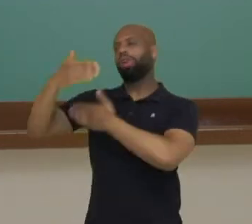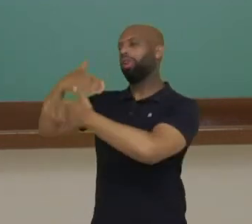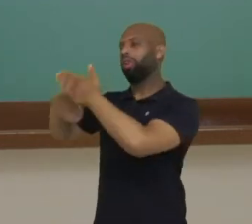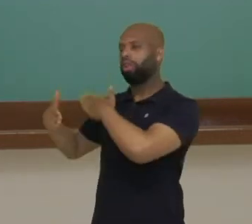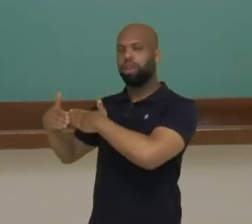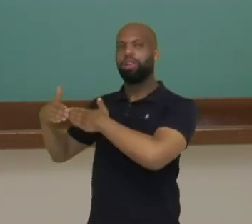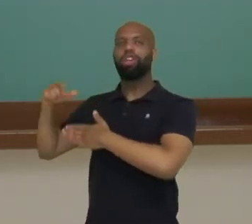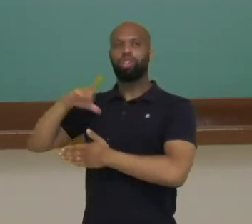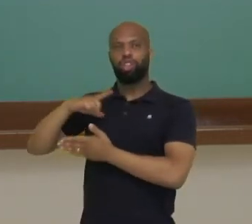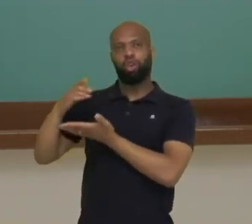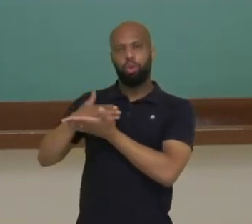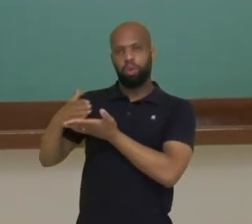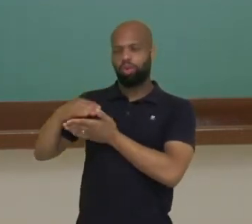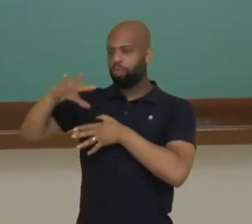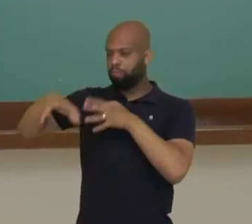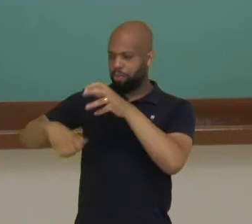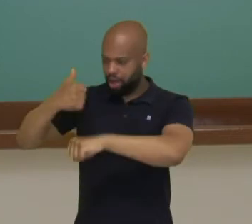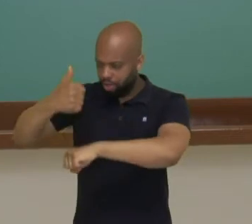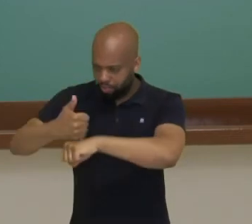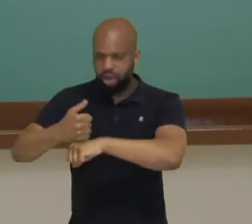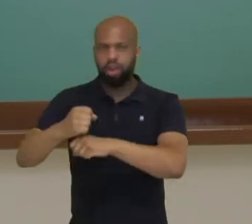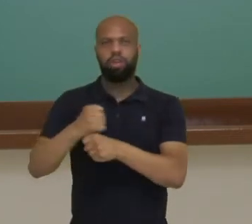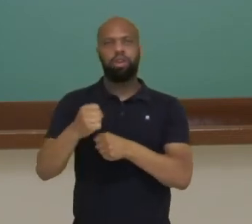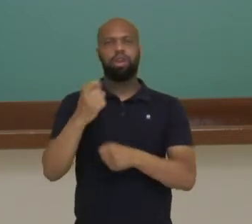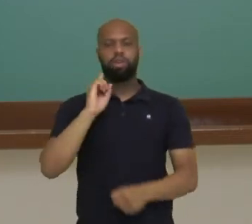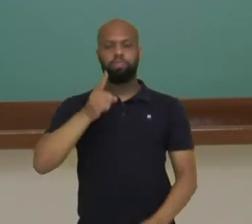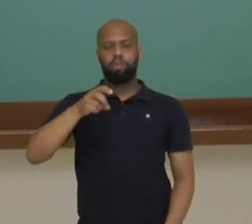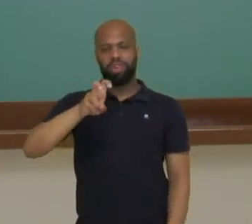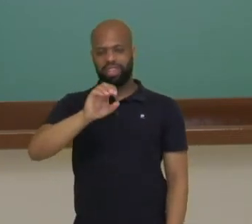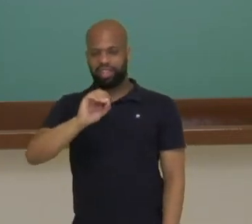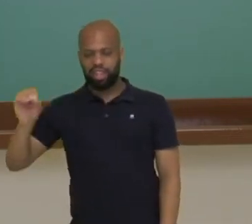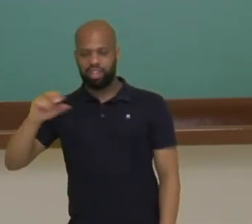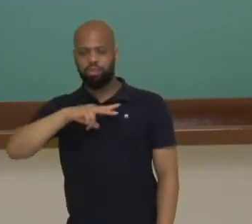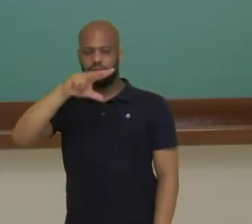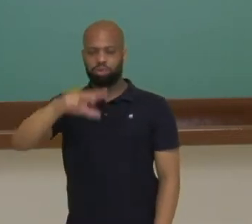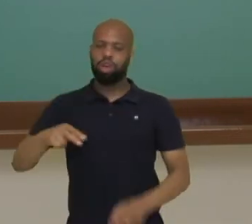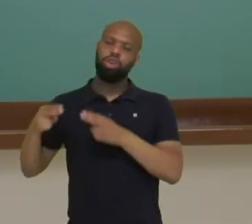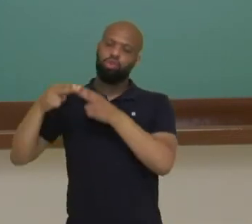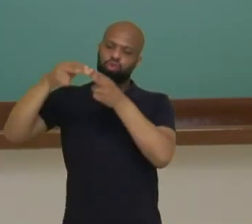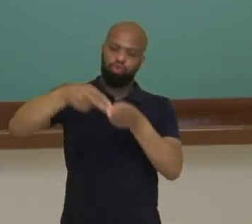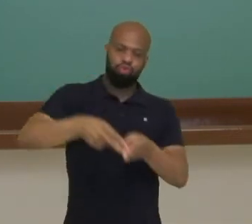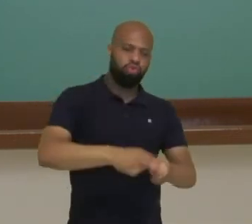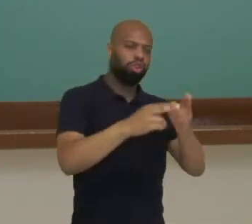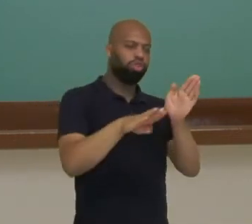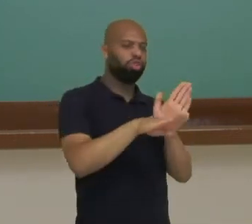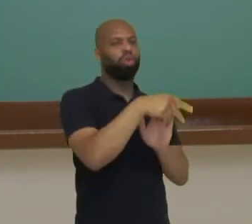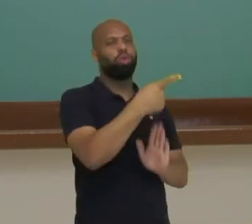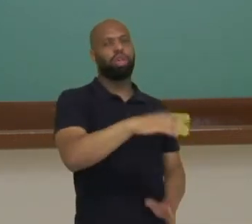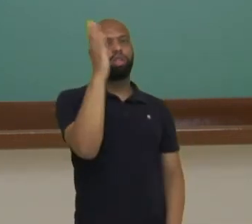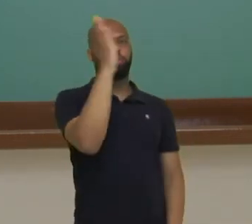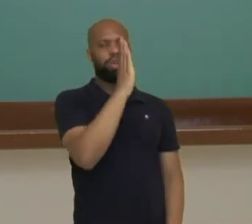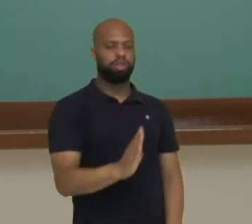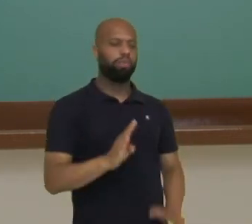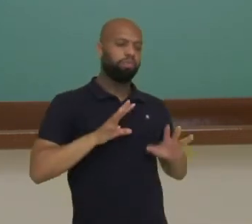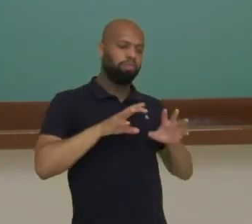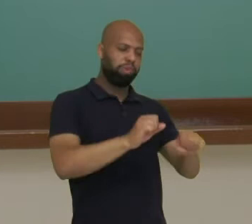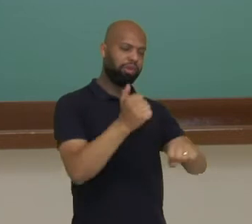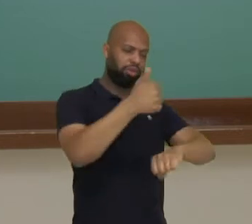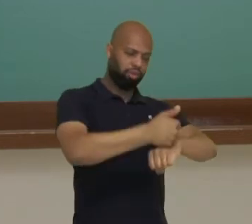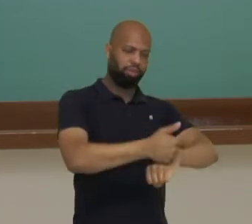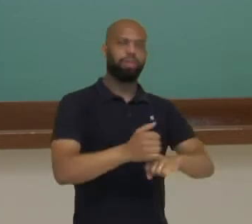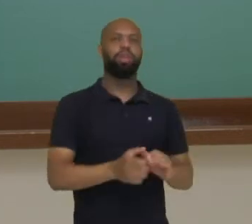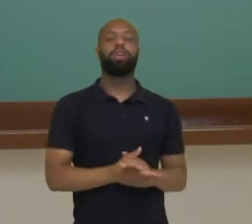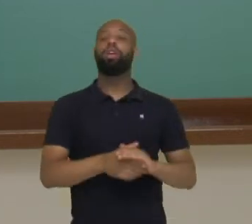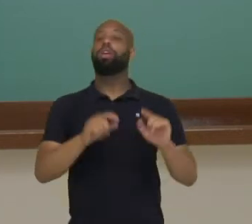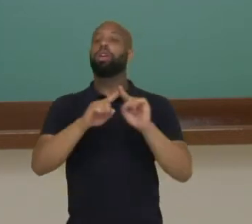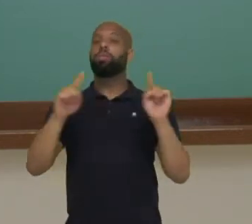processo inicial de colonização, 1500, os portugueses vieram para cá. Mas olha só, vão se